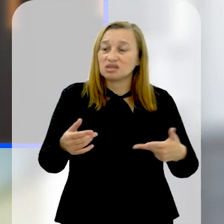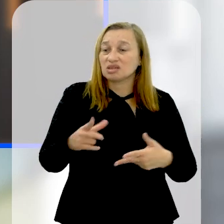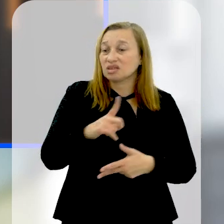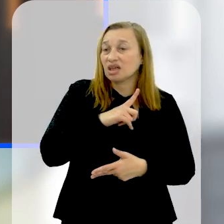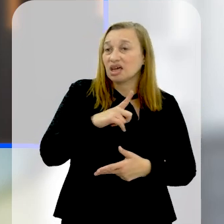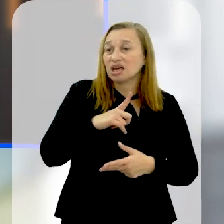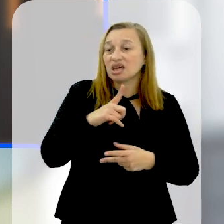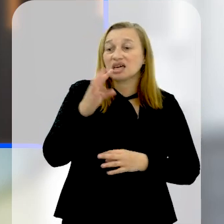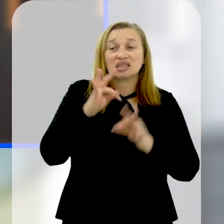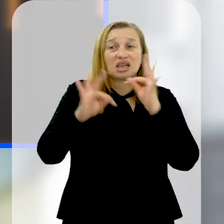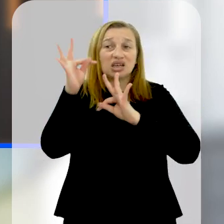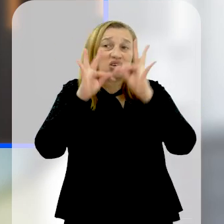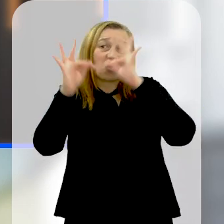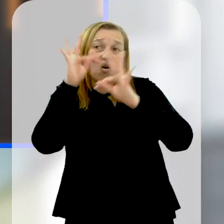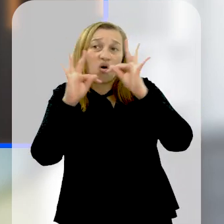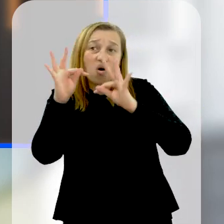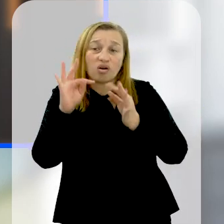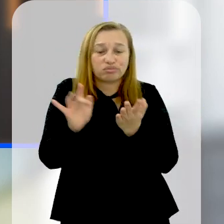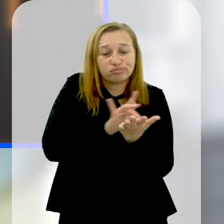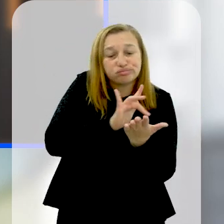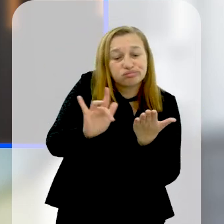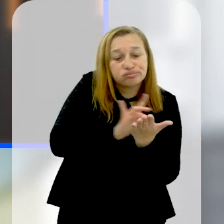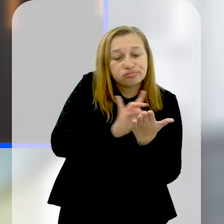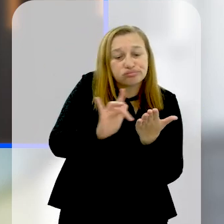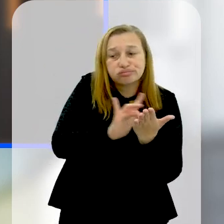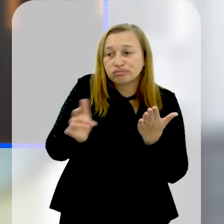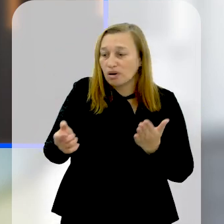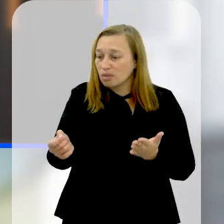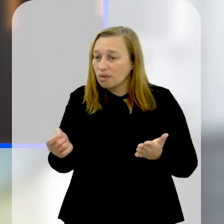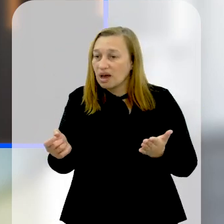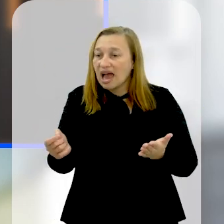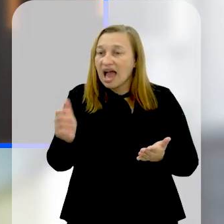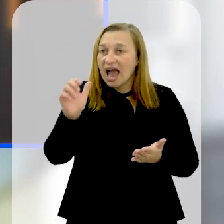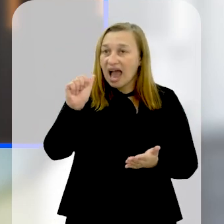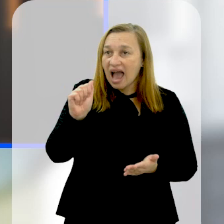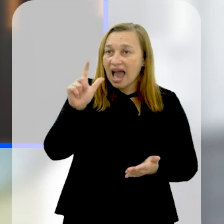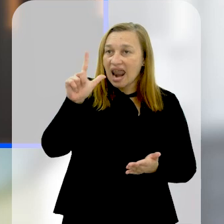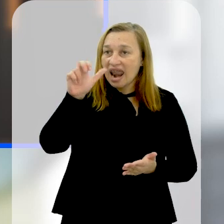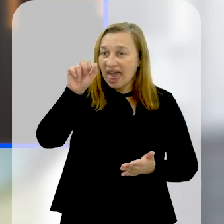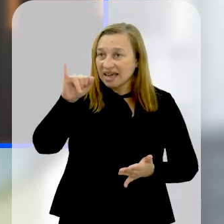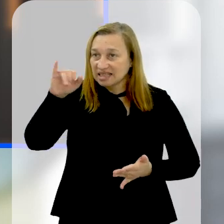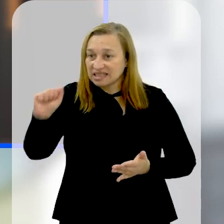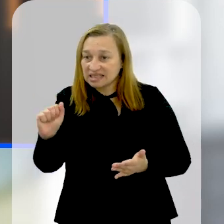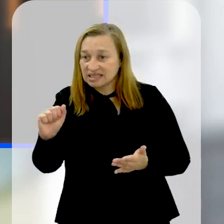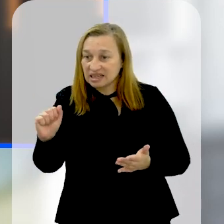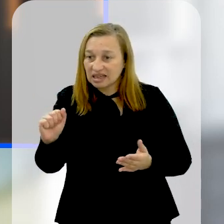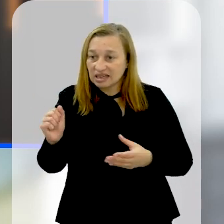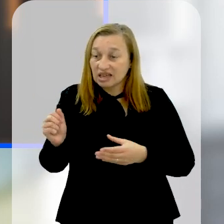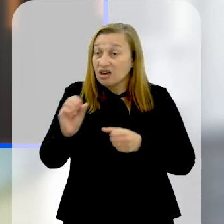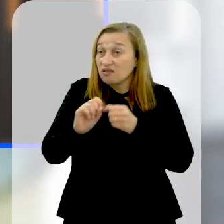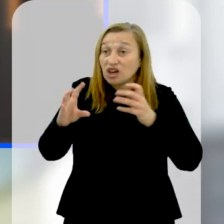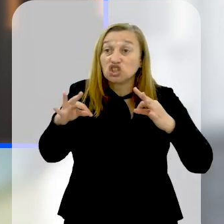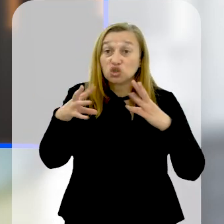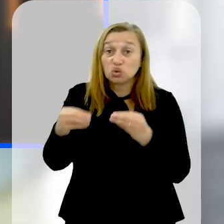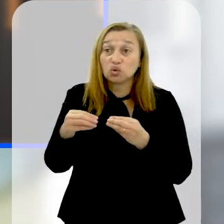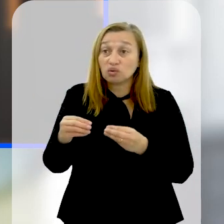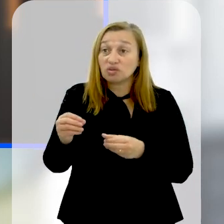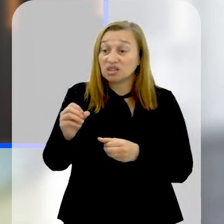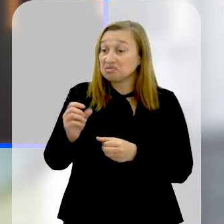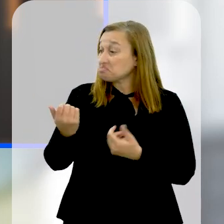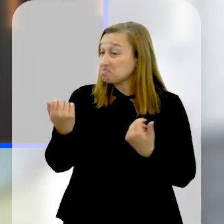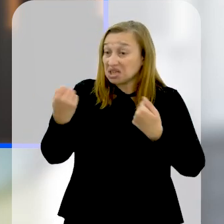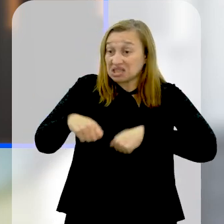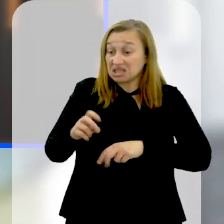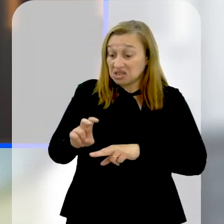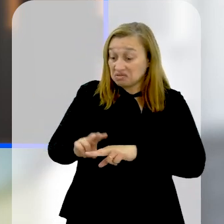recursos que a gente tem tecnológicos, o celular, o controle remoto, a Alexia hoje dentro de casa, você manda ela fazer tudo, você não precisa